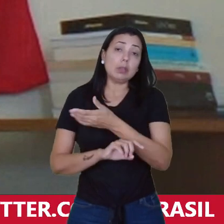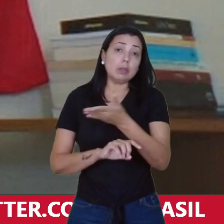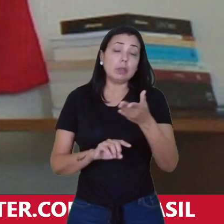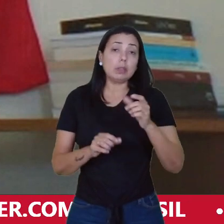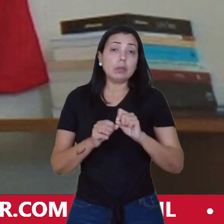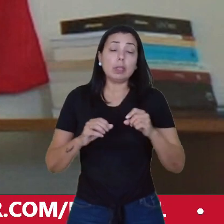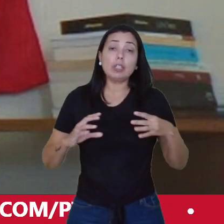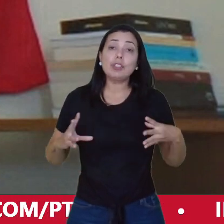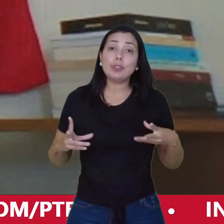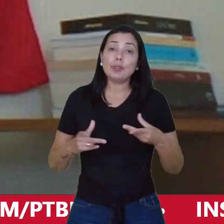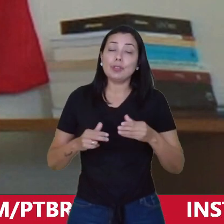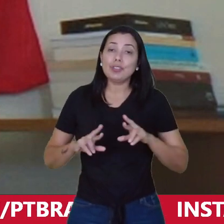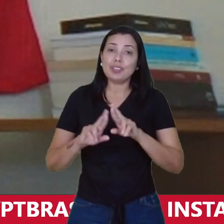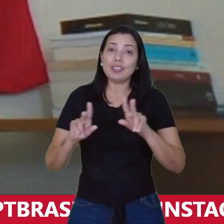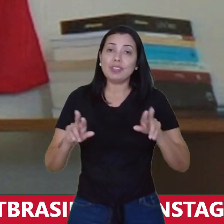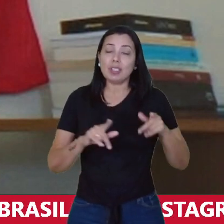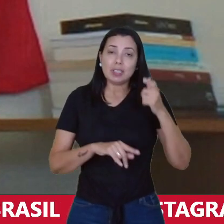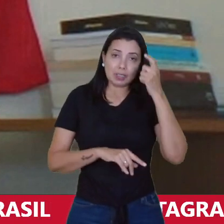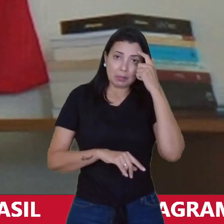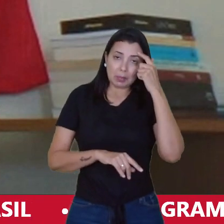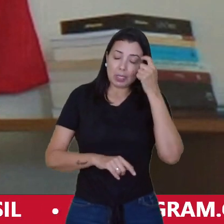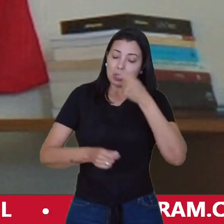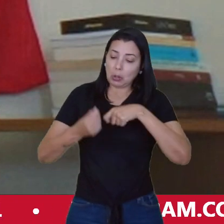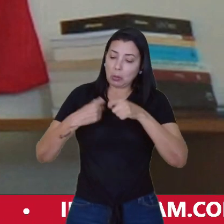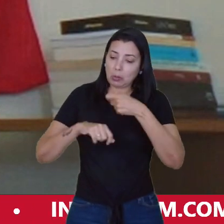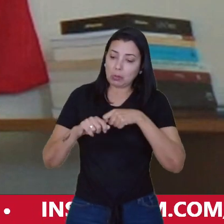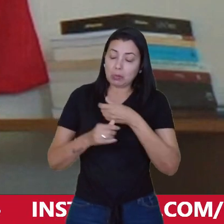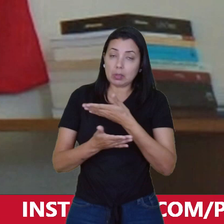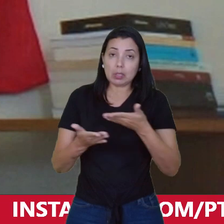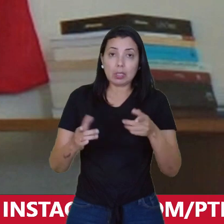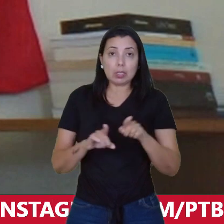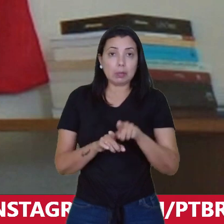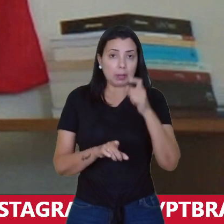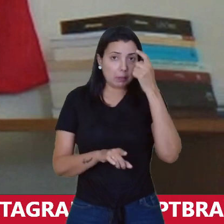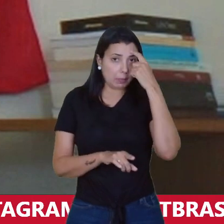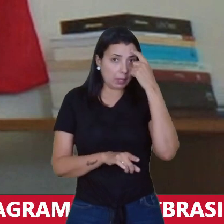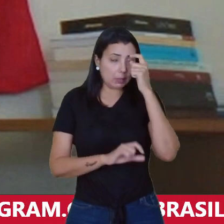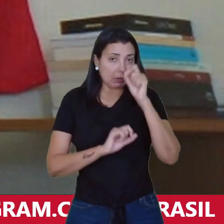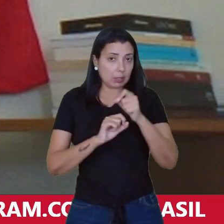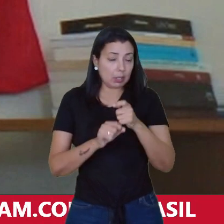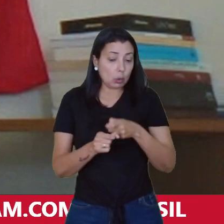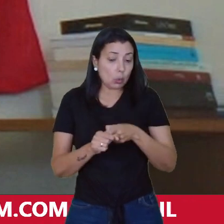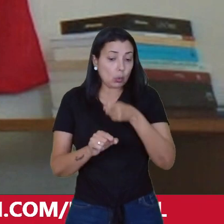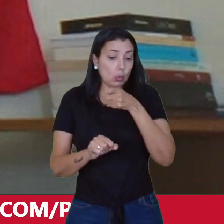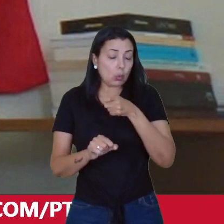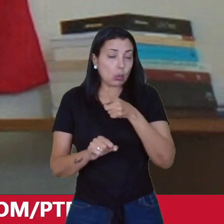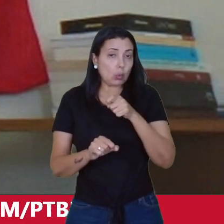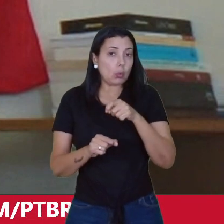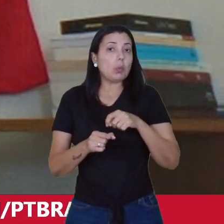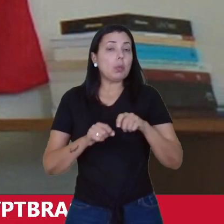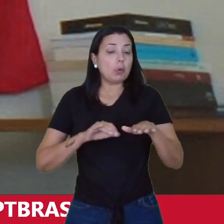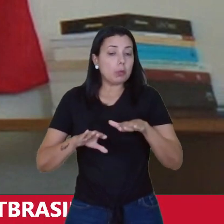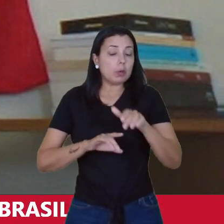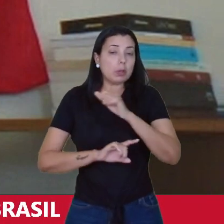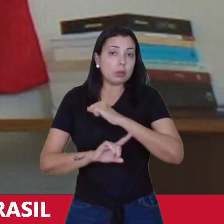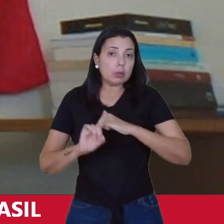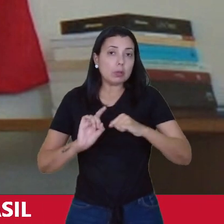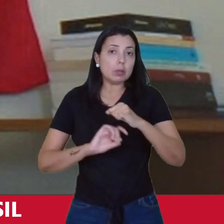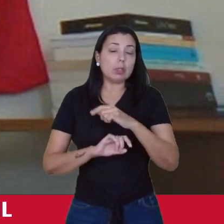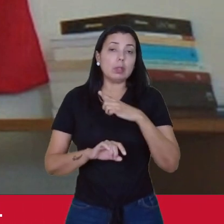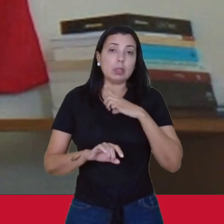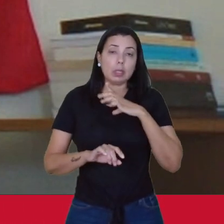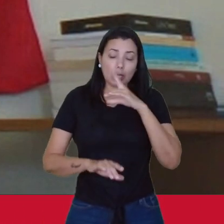faz toda a diferença quando a gente pensa a economia, quando a gente pensa a lógica do lucro, né? Desde os movimentos sociais, a gente